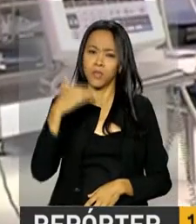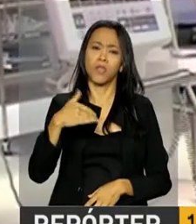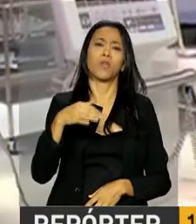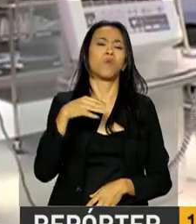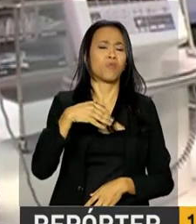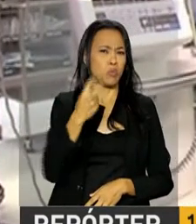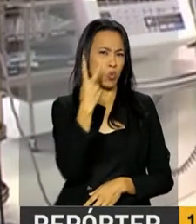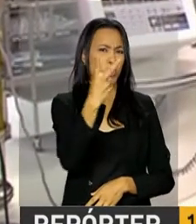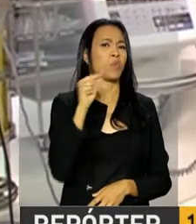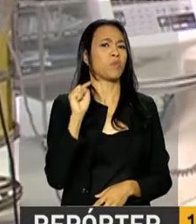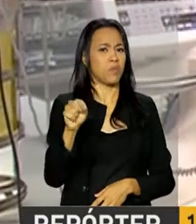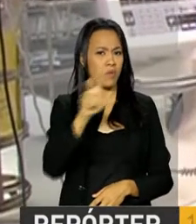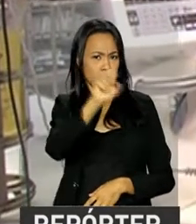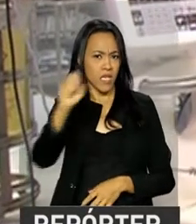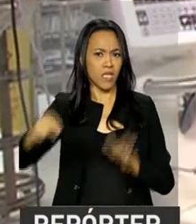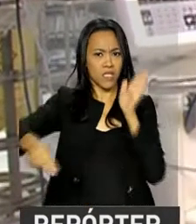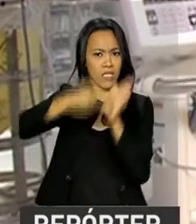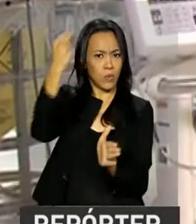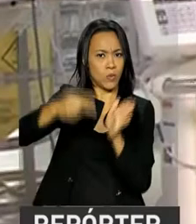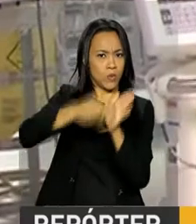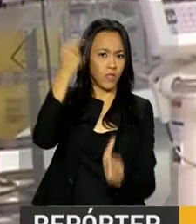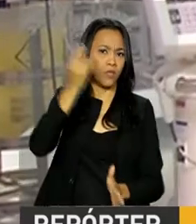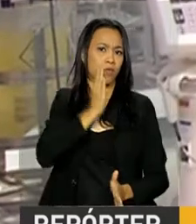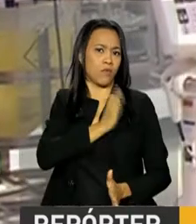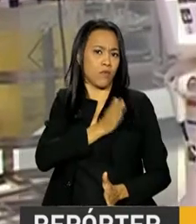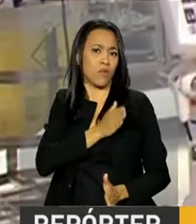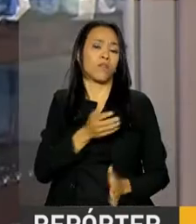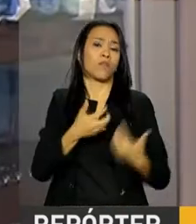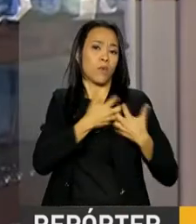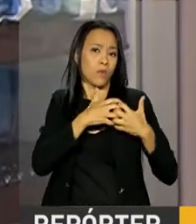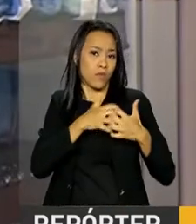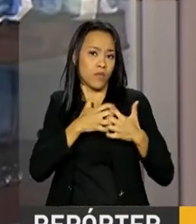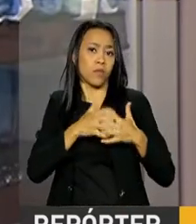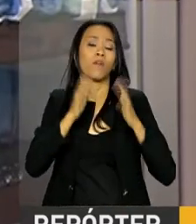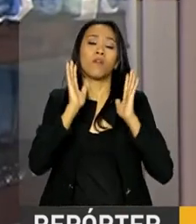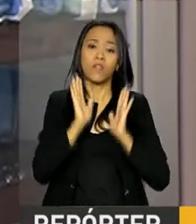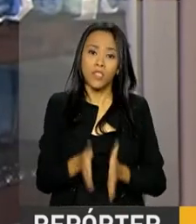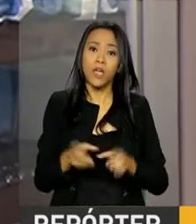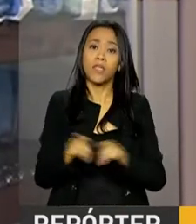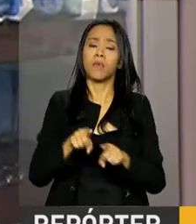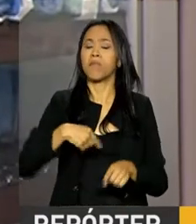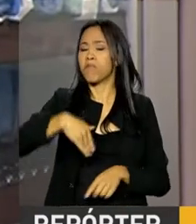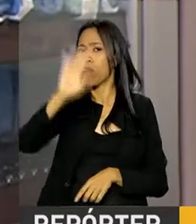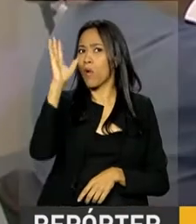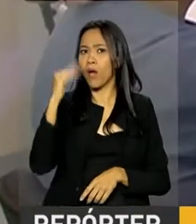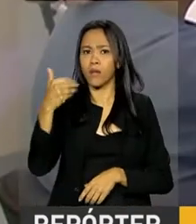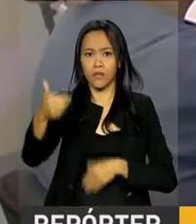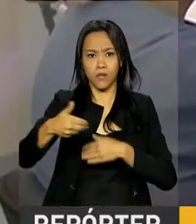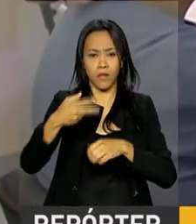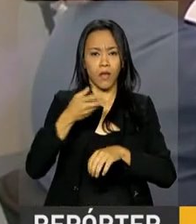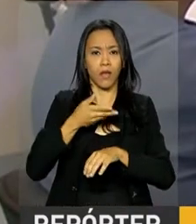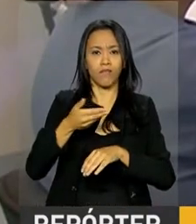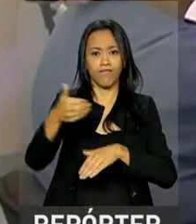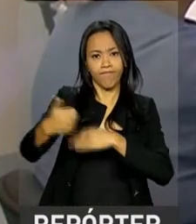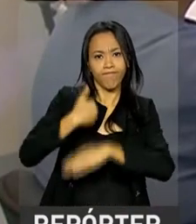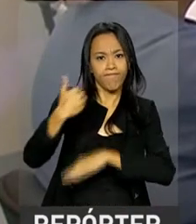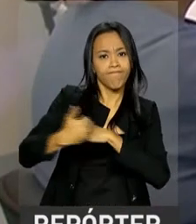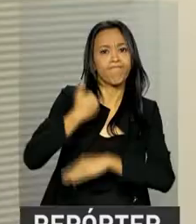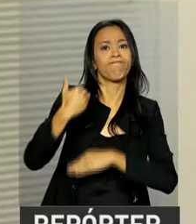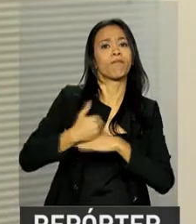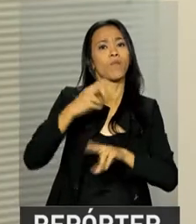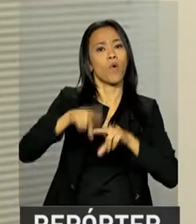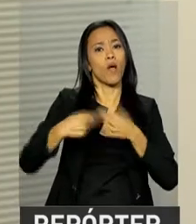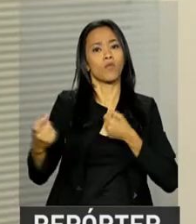2.500 cirurgias cardíacas e mais de 11.400 atendimentos ambulatoriais por meio do convênio com o Ministério da